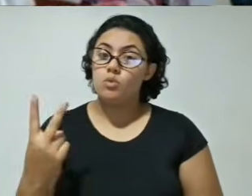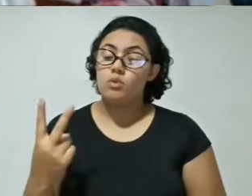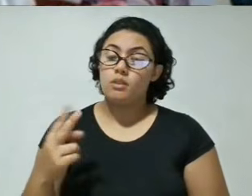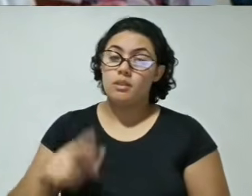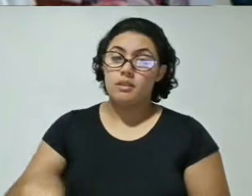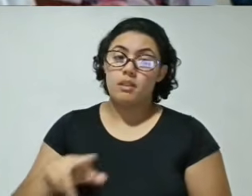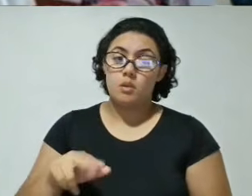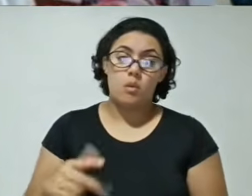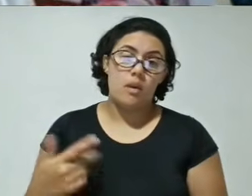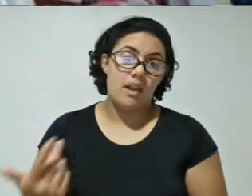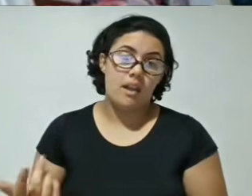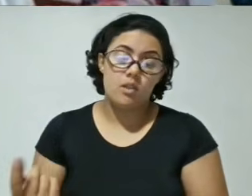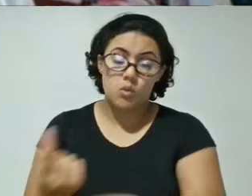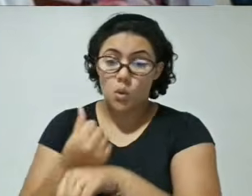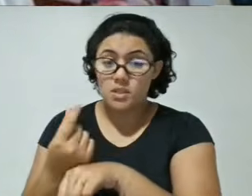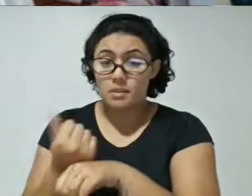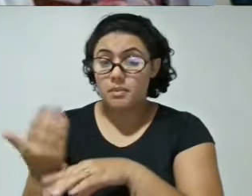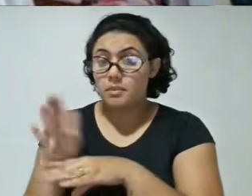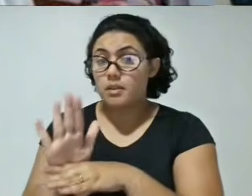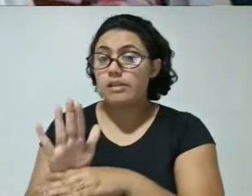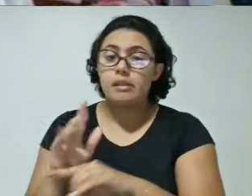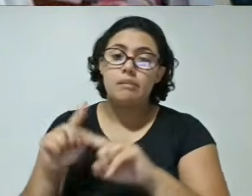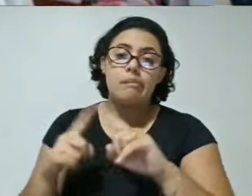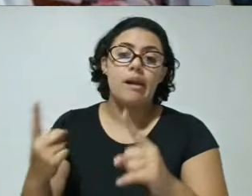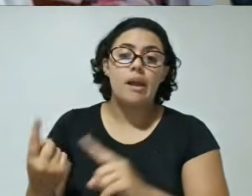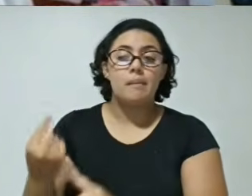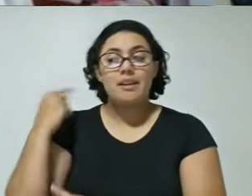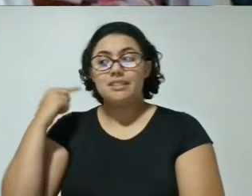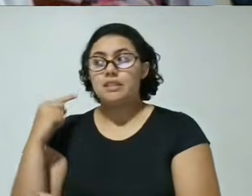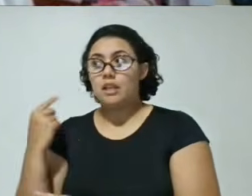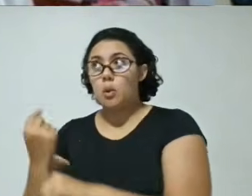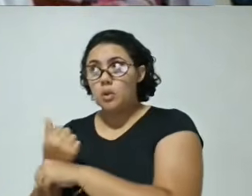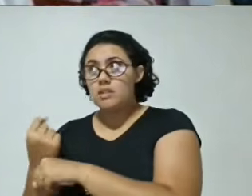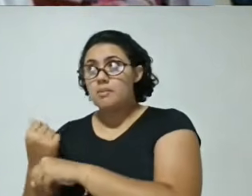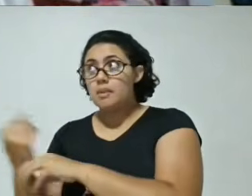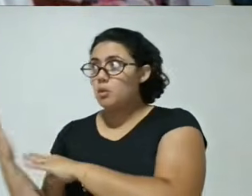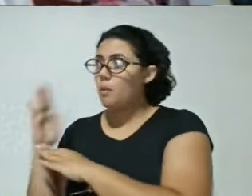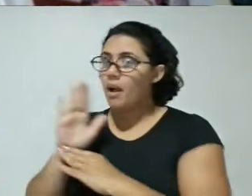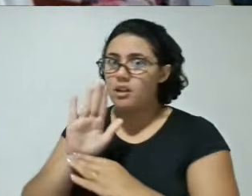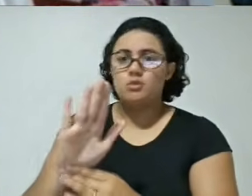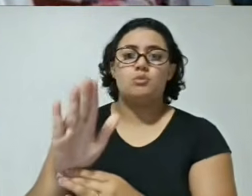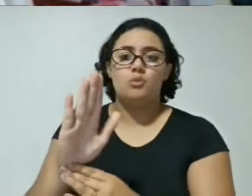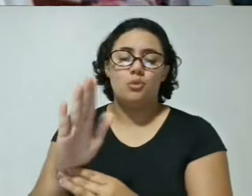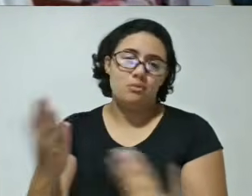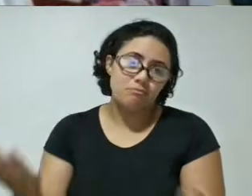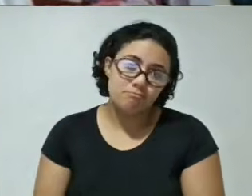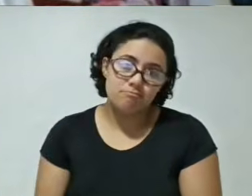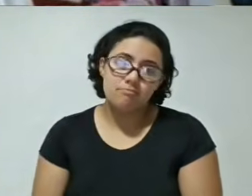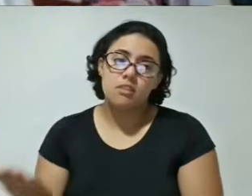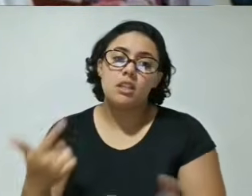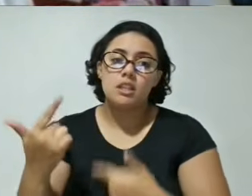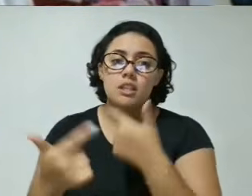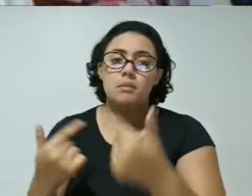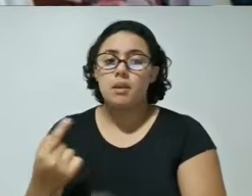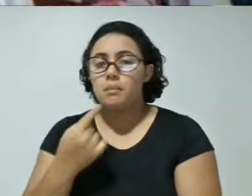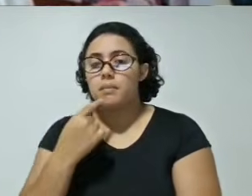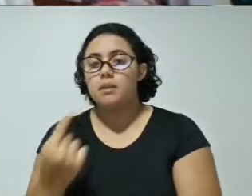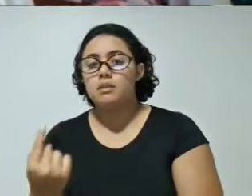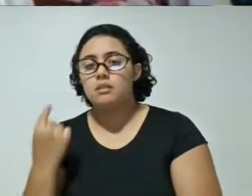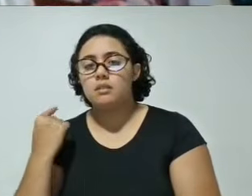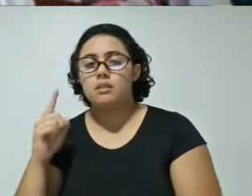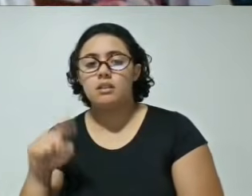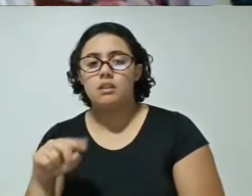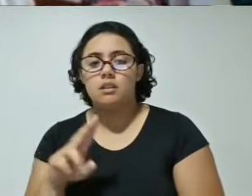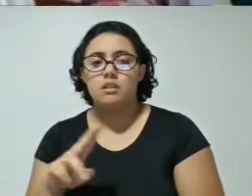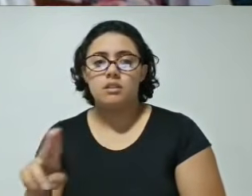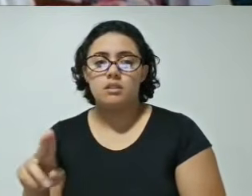fruto do orçamento participativo, né? E tem um trabalho que foi feito agora, recentemente, que se chama a